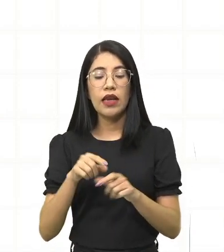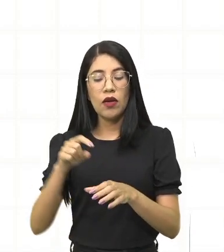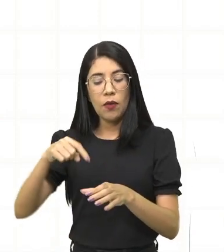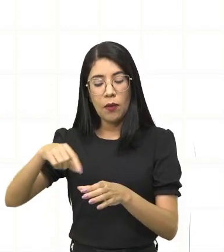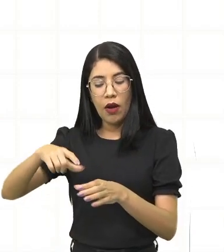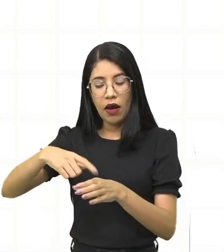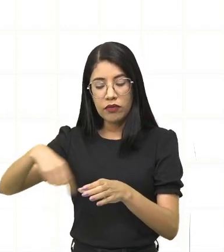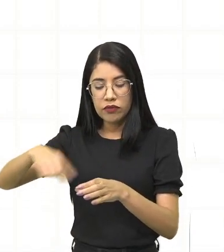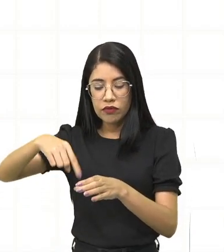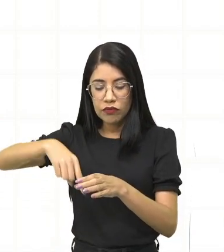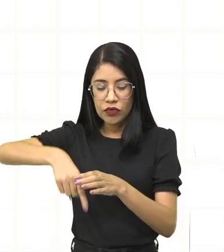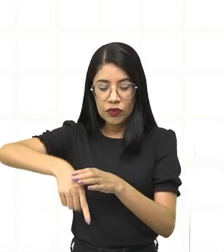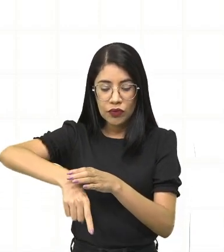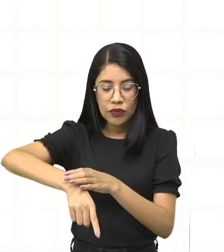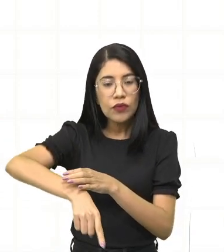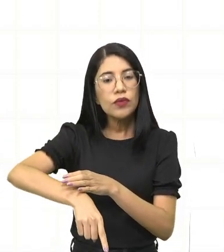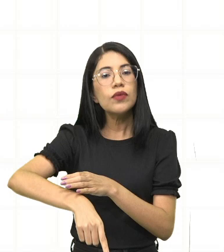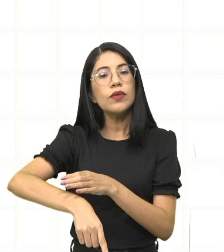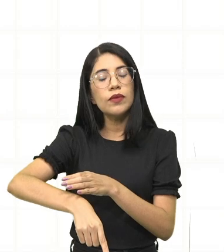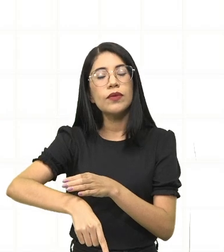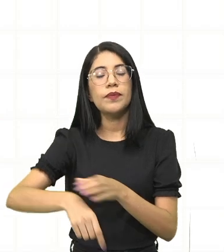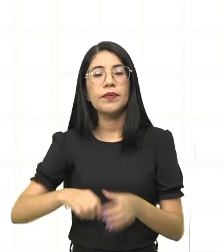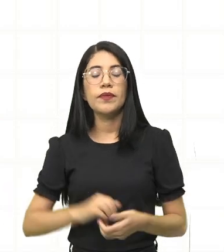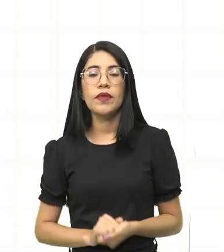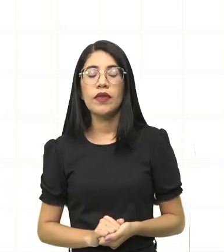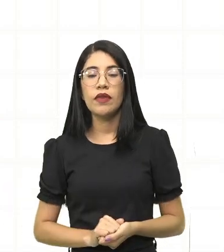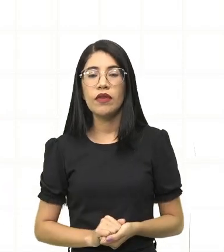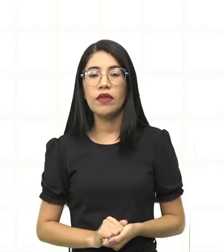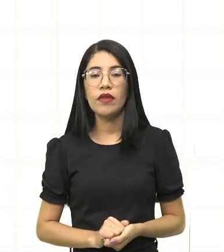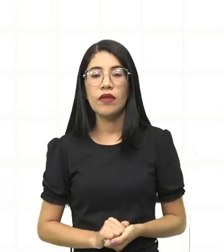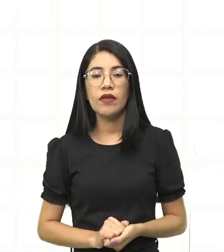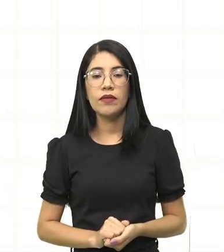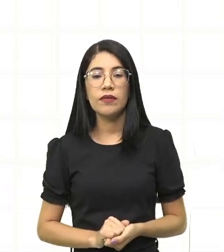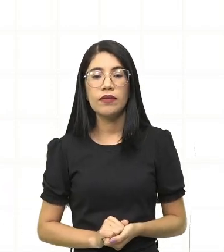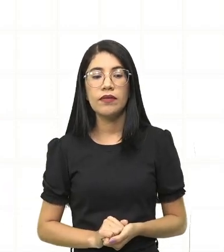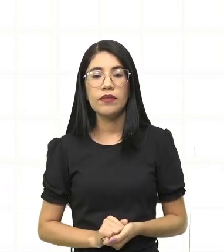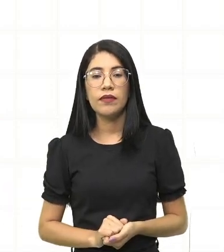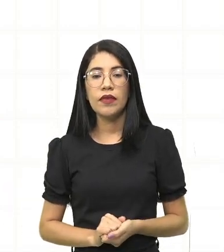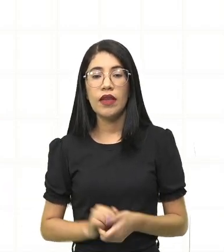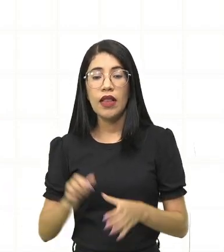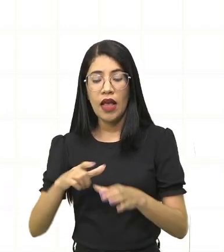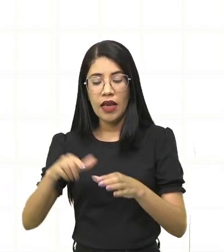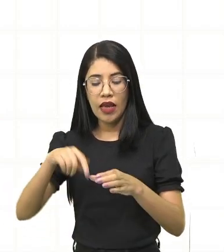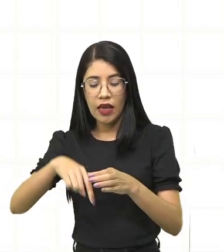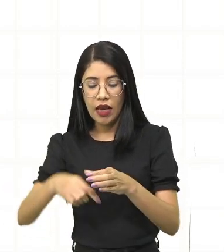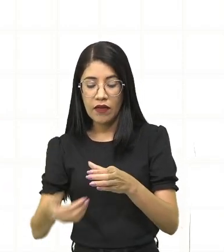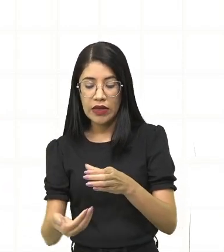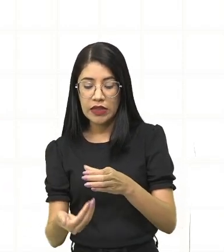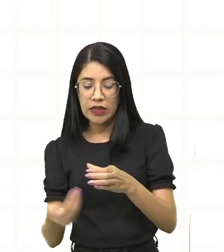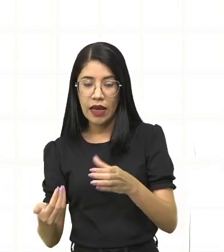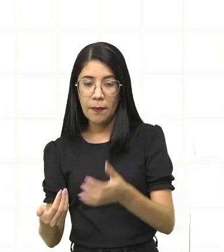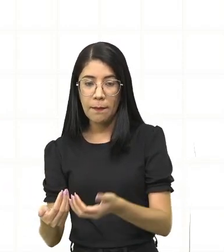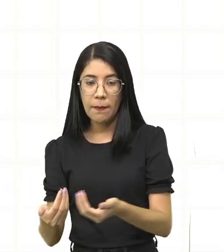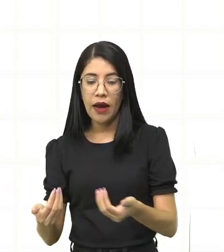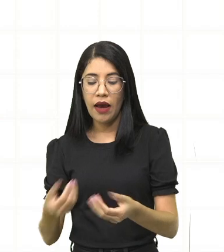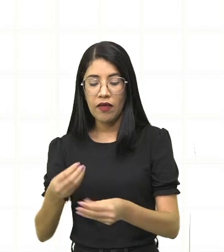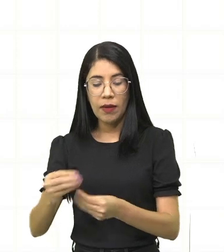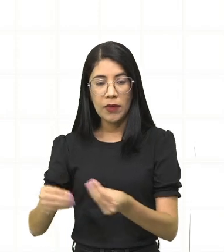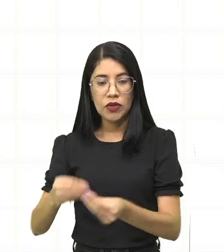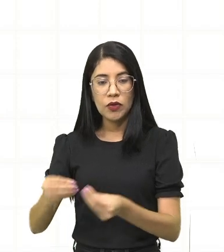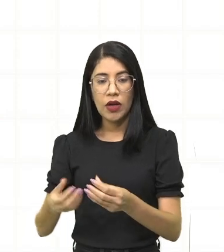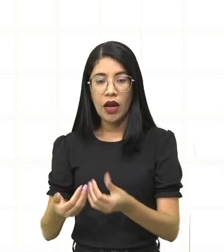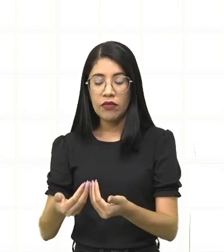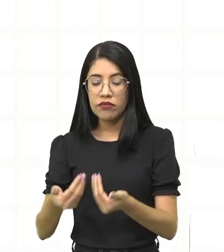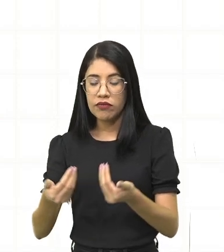poço subterrâneo. E aí vai ser o separador ciclônico, ele vai receber a mistura, onde